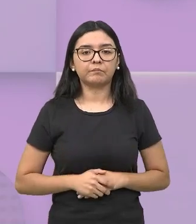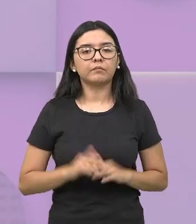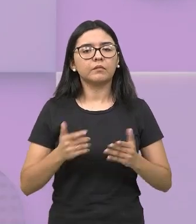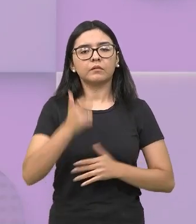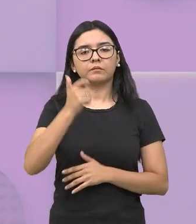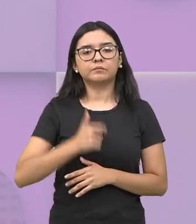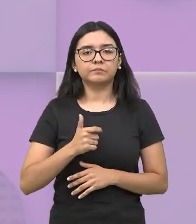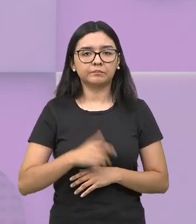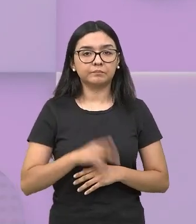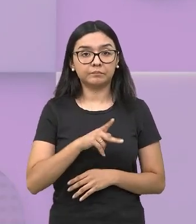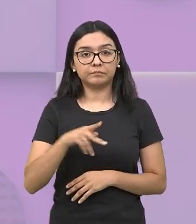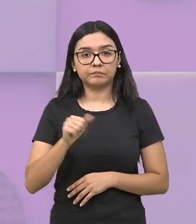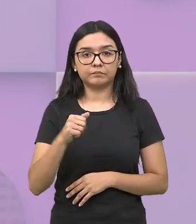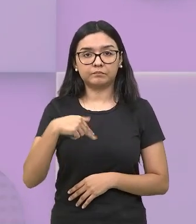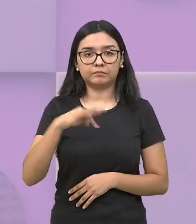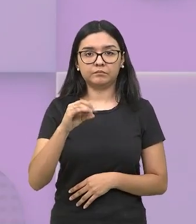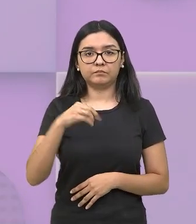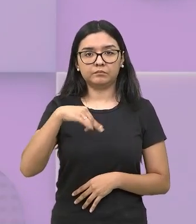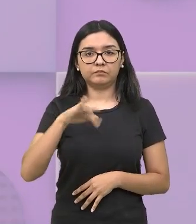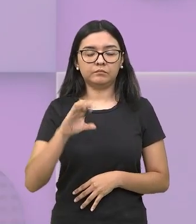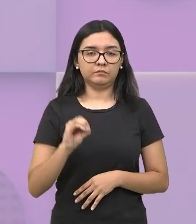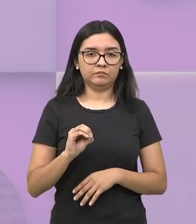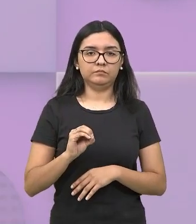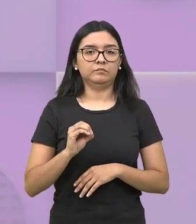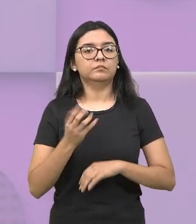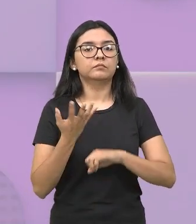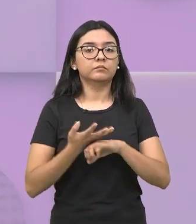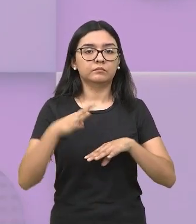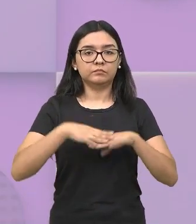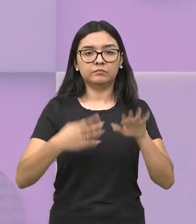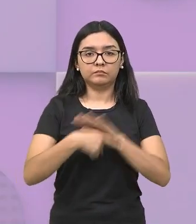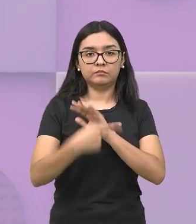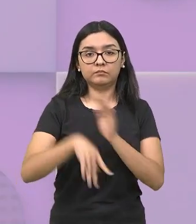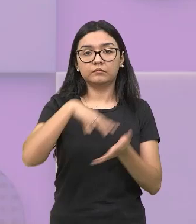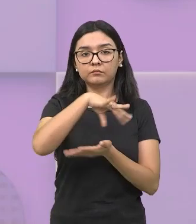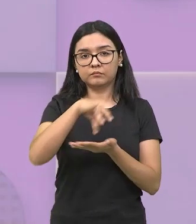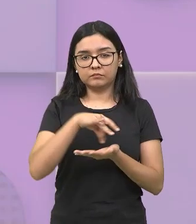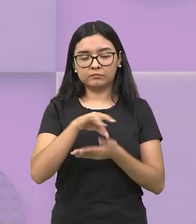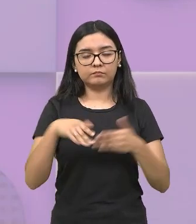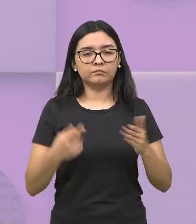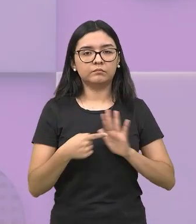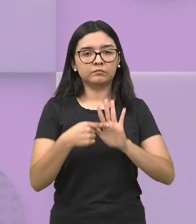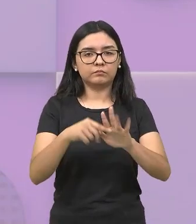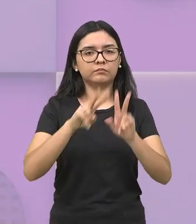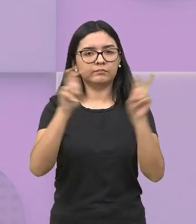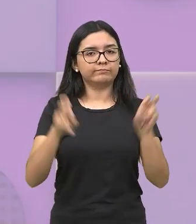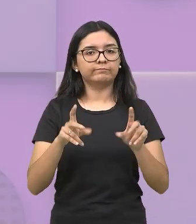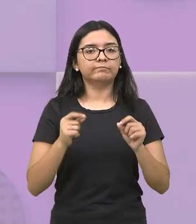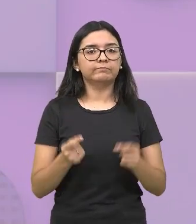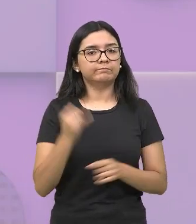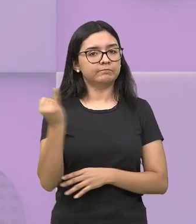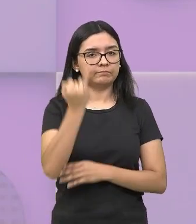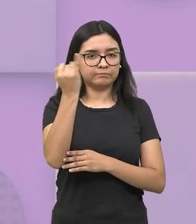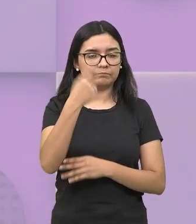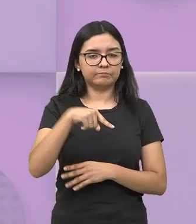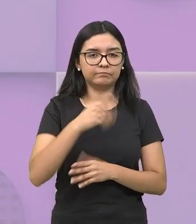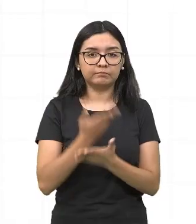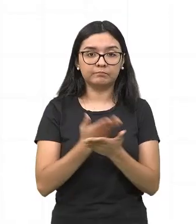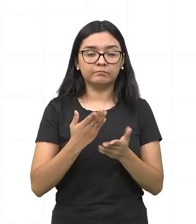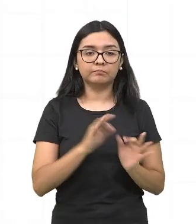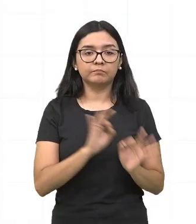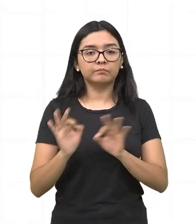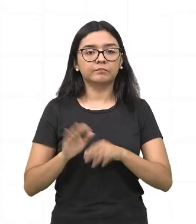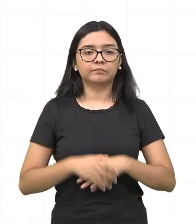sou o professor Antônio Paulo, professor de matemática aqui do Centro de Mídia e vou trazer um tema muito importante nesta aula.